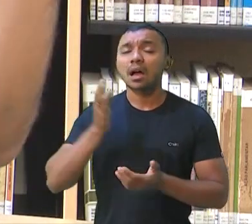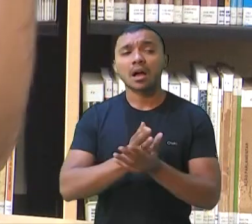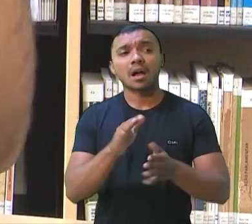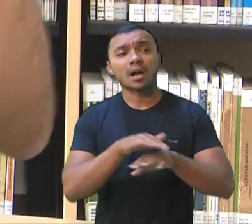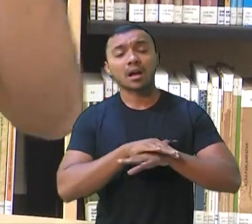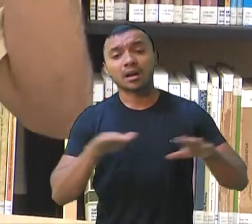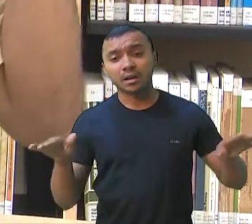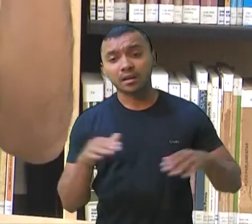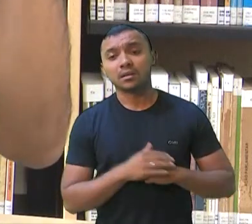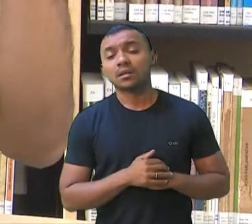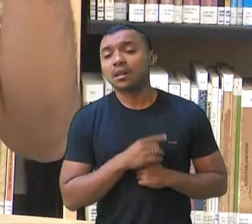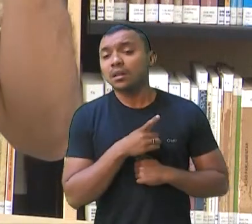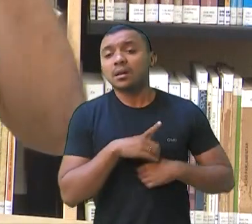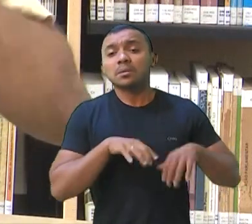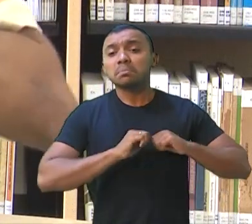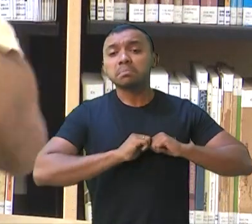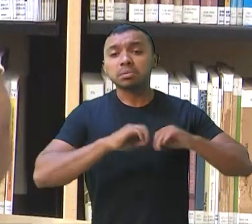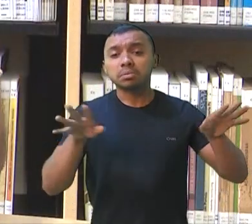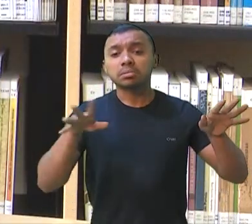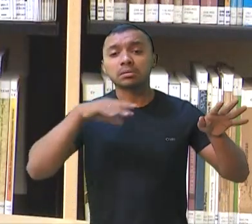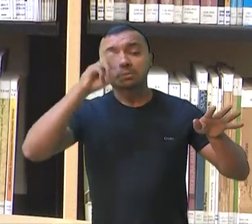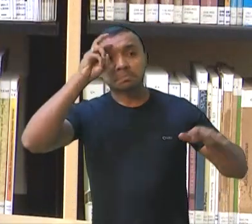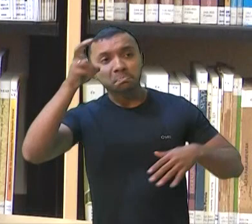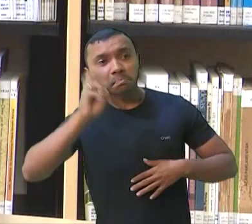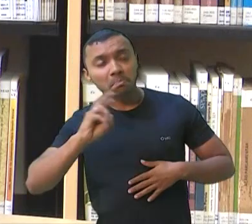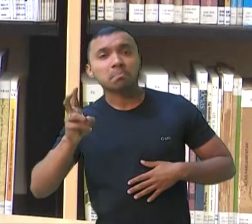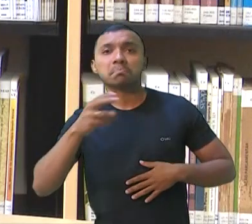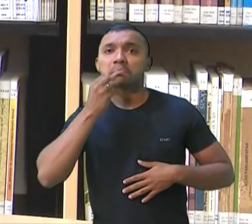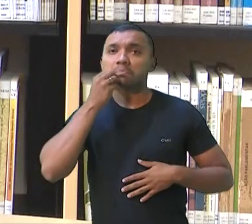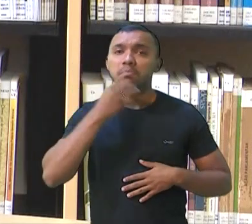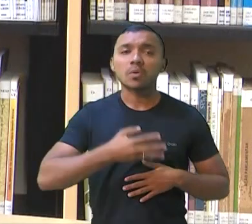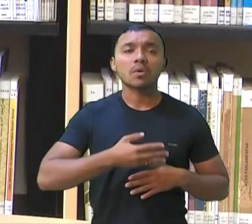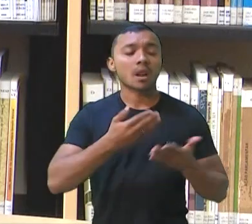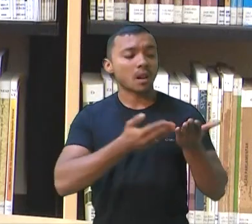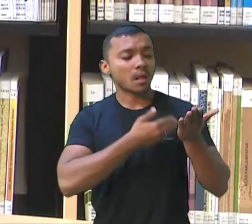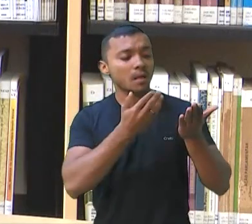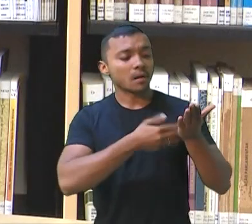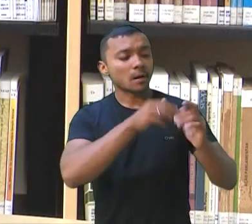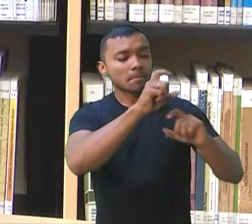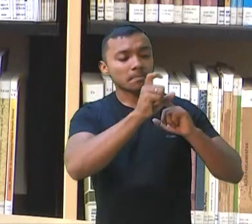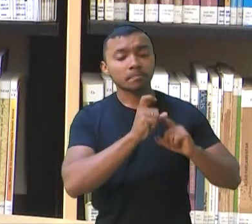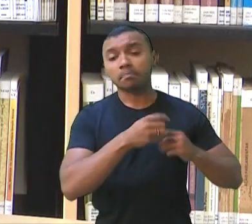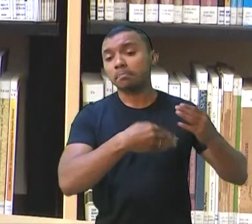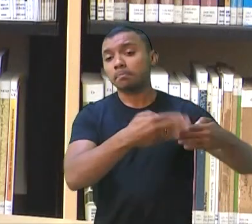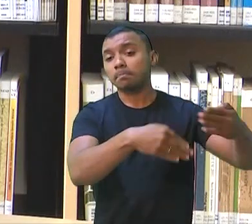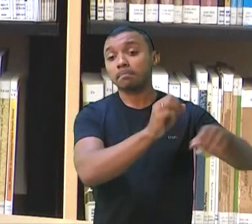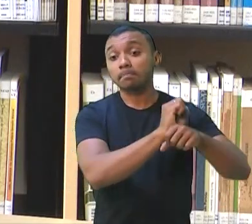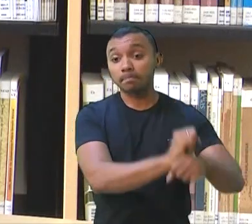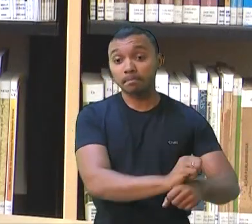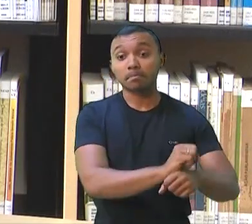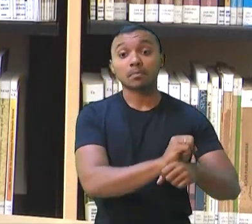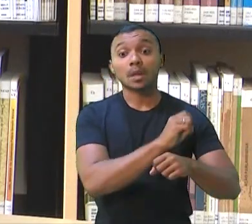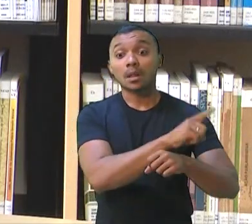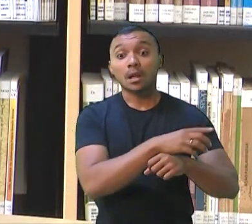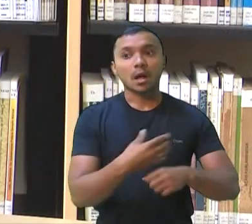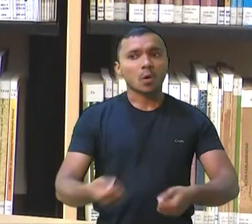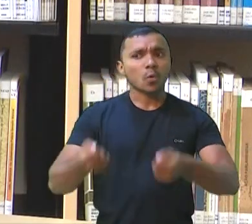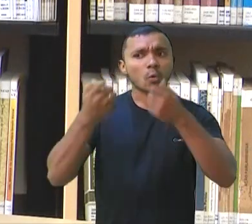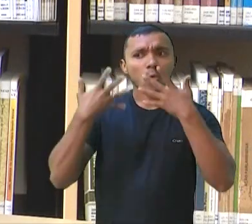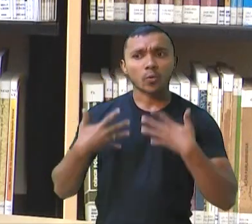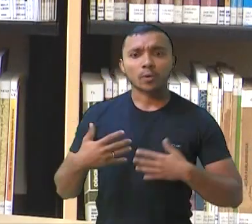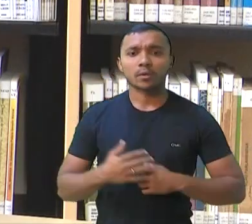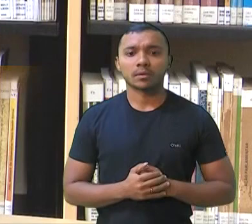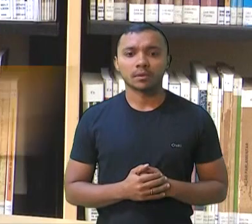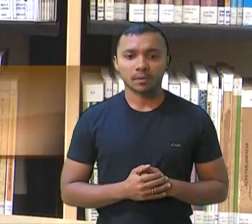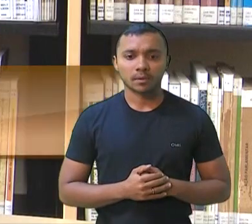era uma explosão criativa de quadrinhos, as pessoas iam parar de ler e tal. Mas ele disse assim para mim: Eduardo, depois que